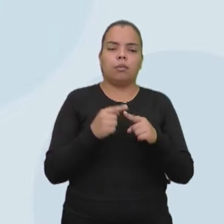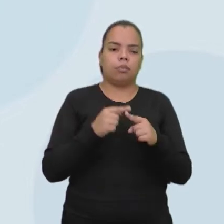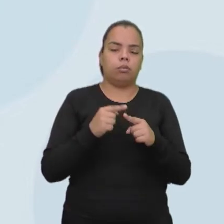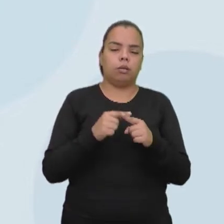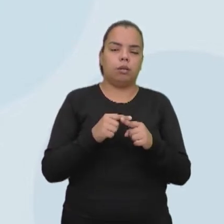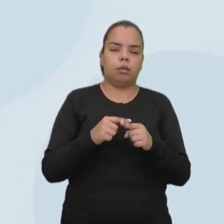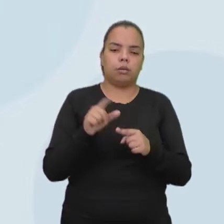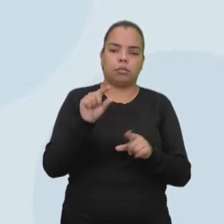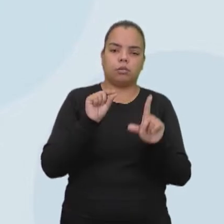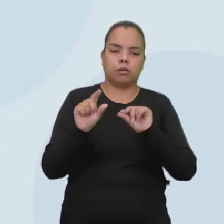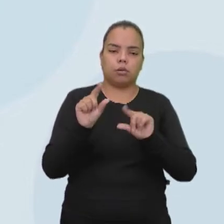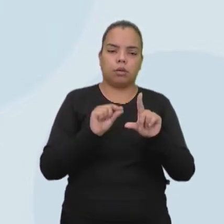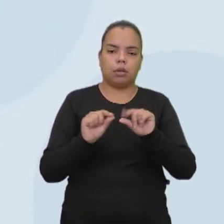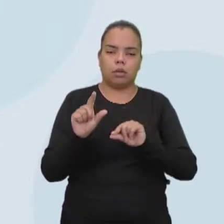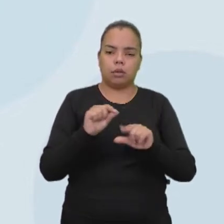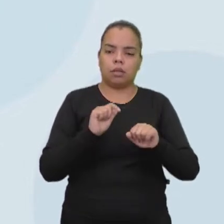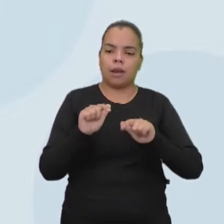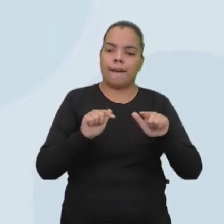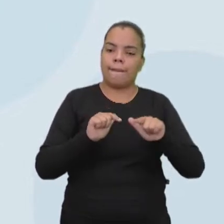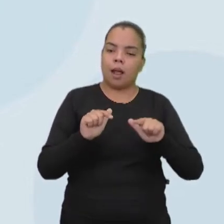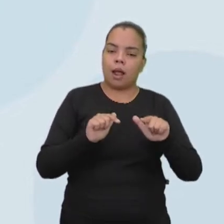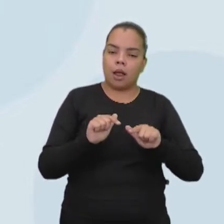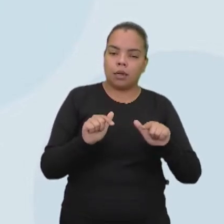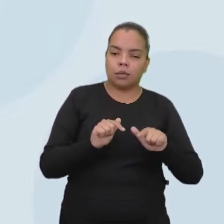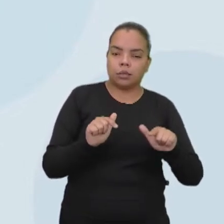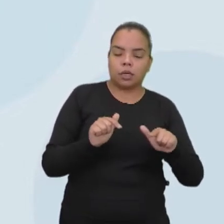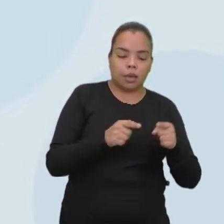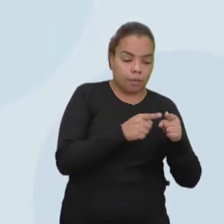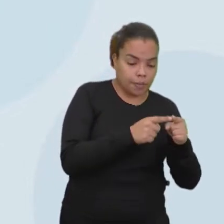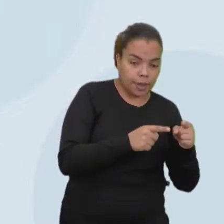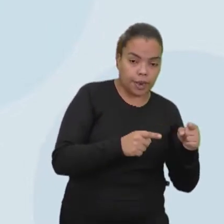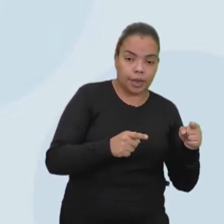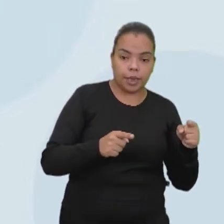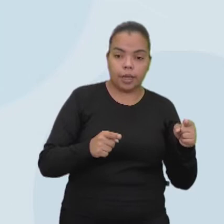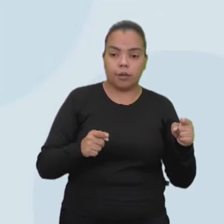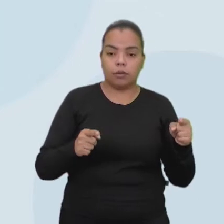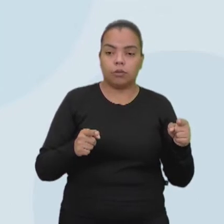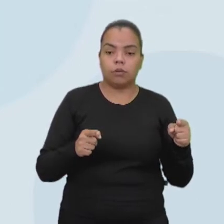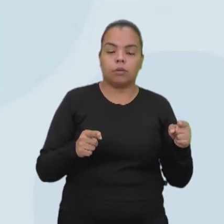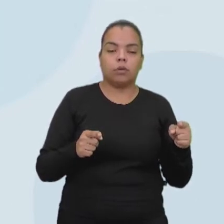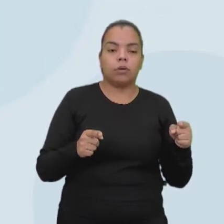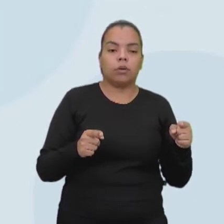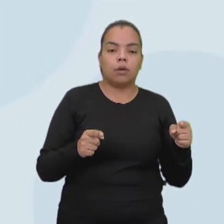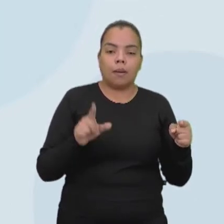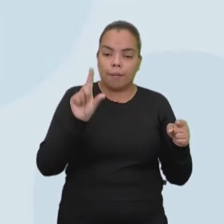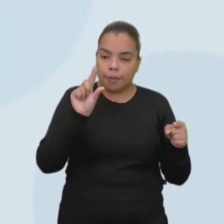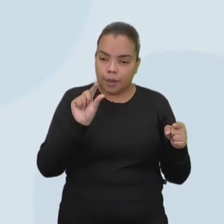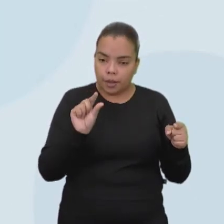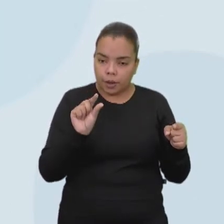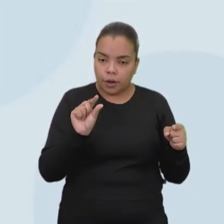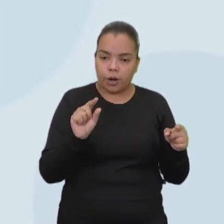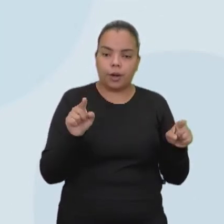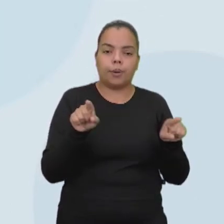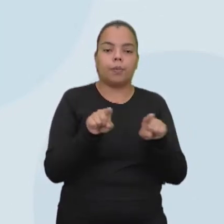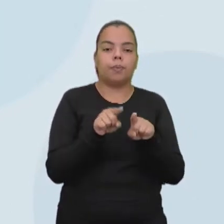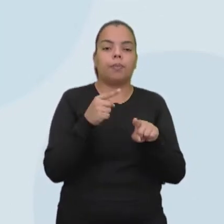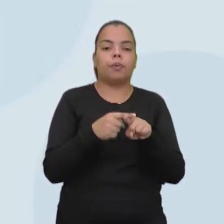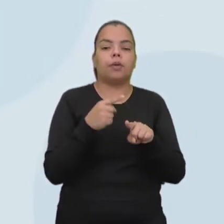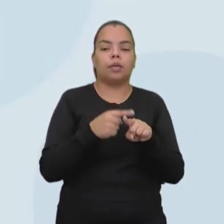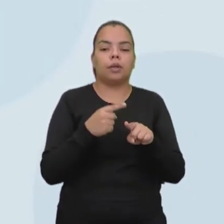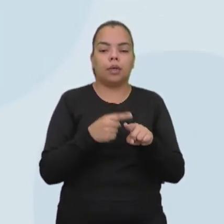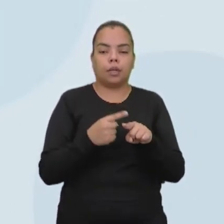uma jornada de trabalho mais flexível, porque ainda tem a carga de afazeres domésticos extremamente